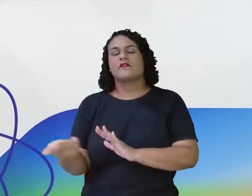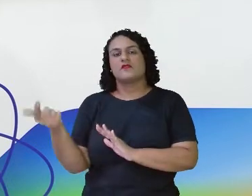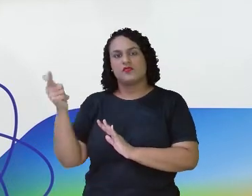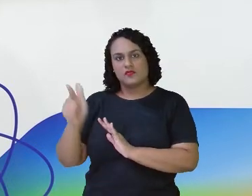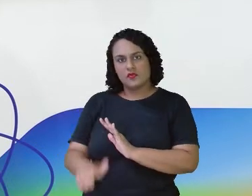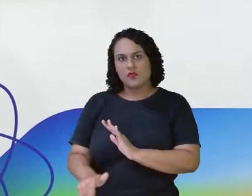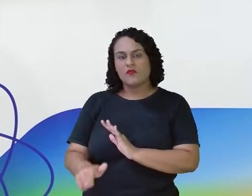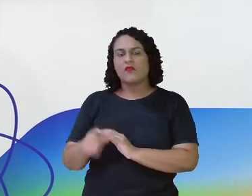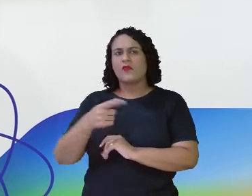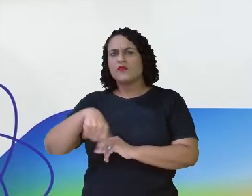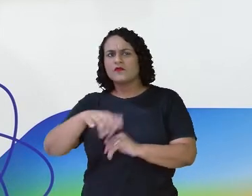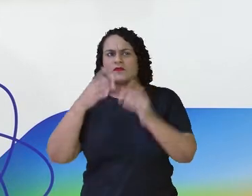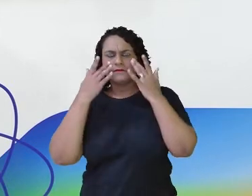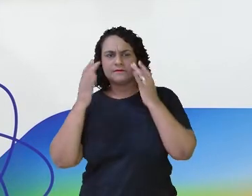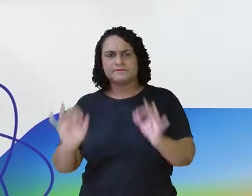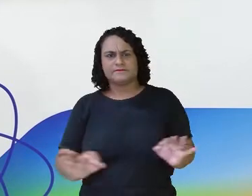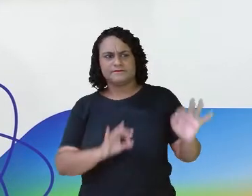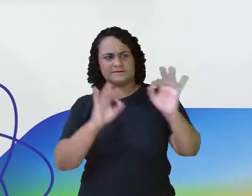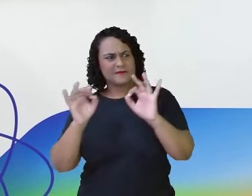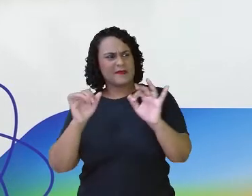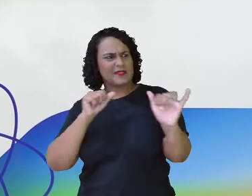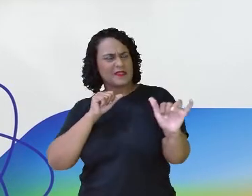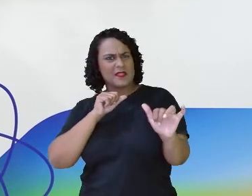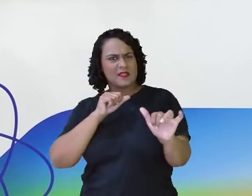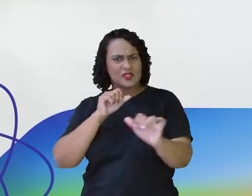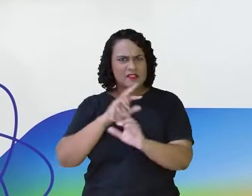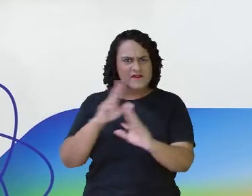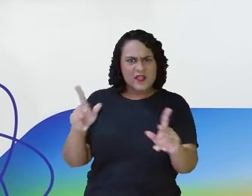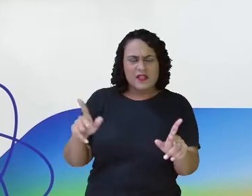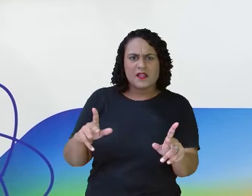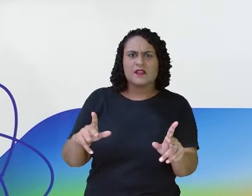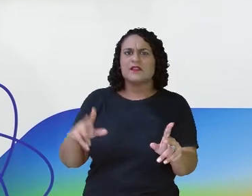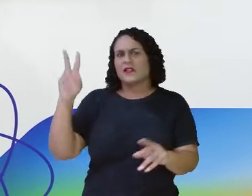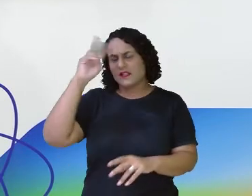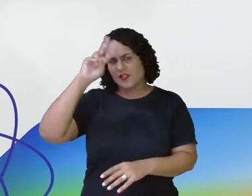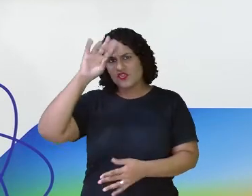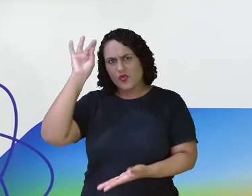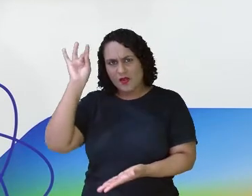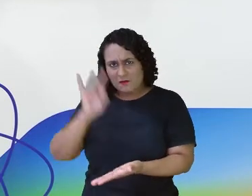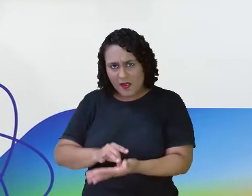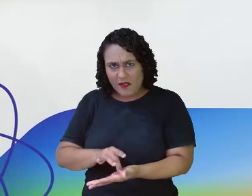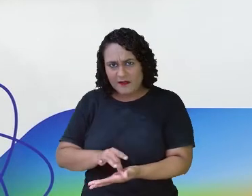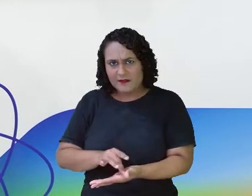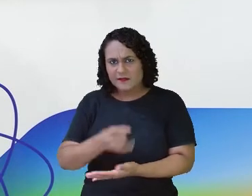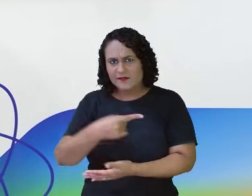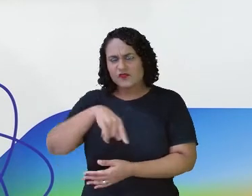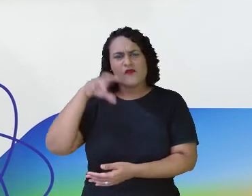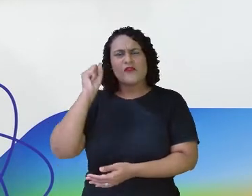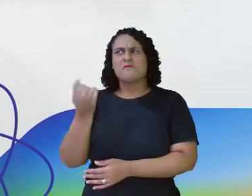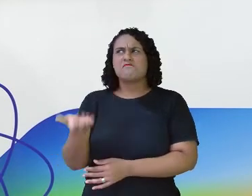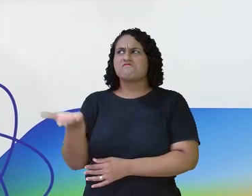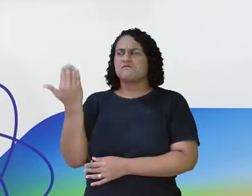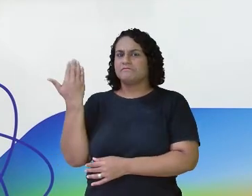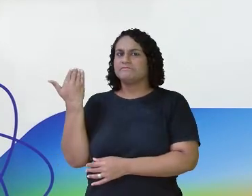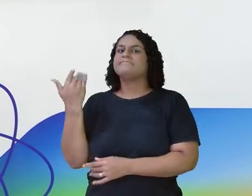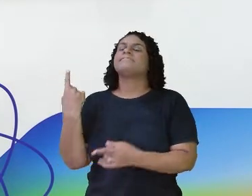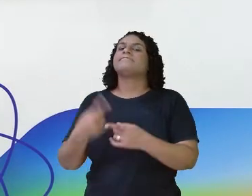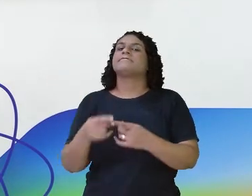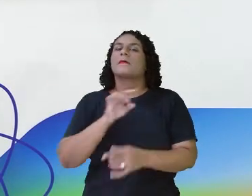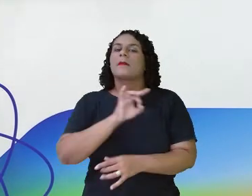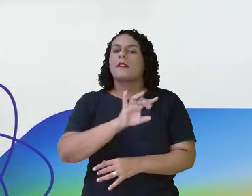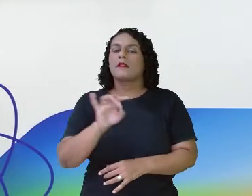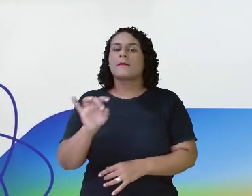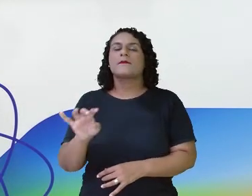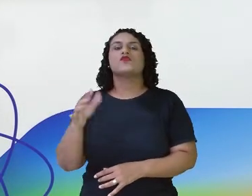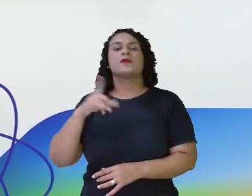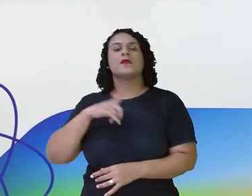e quando você vai assistir, está totalmente diferente daquela história que você escutou, tá certo? Porque cada pessoa tem a sua